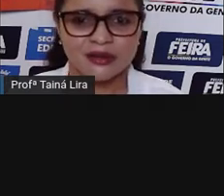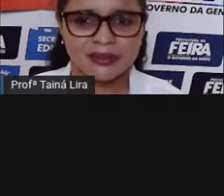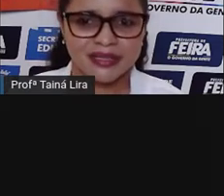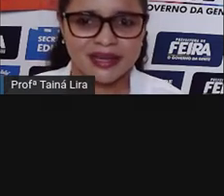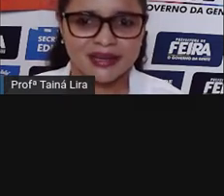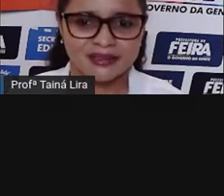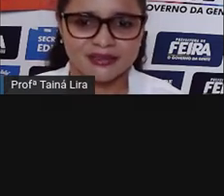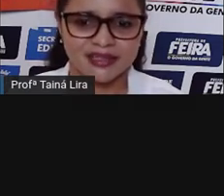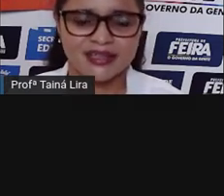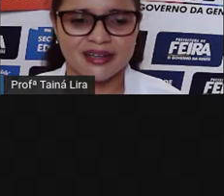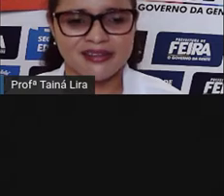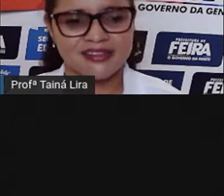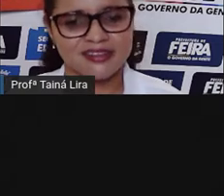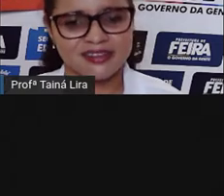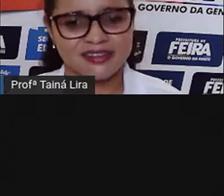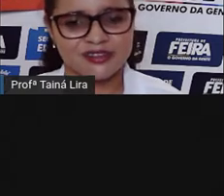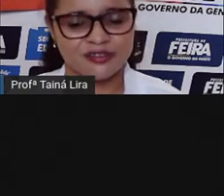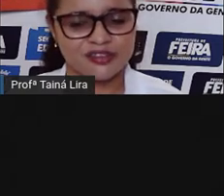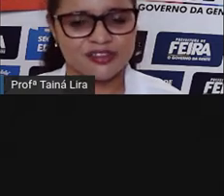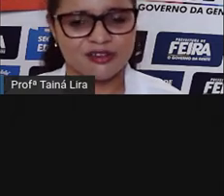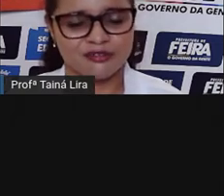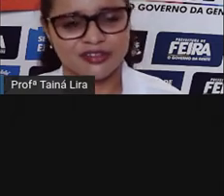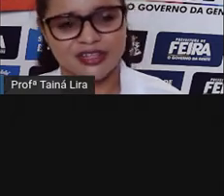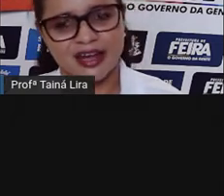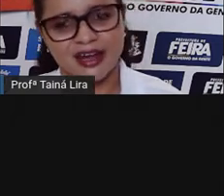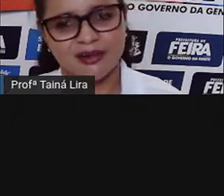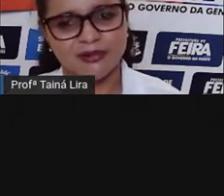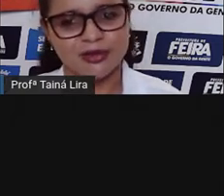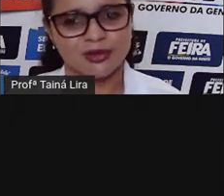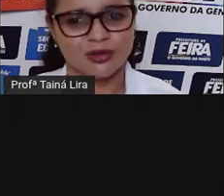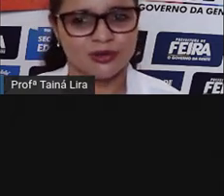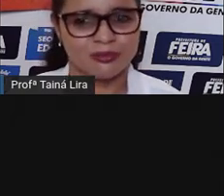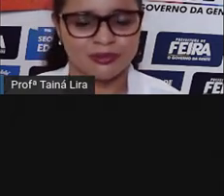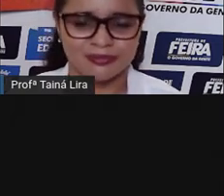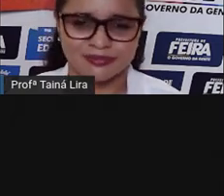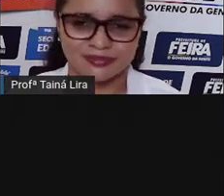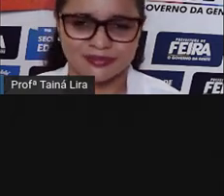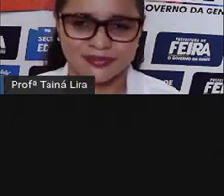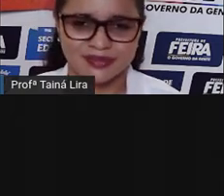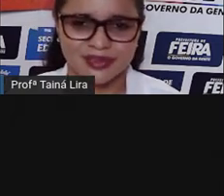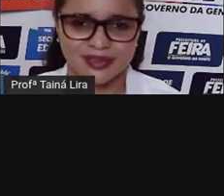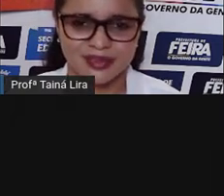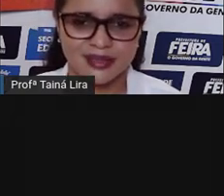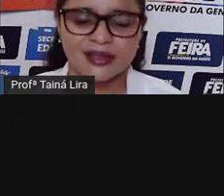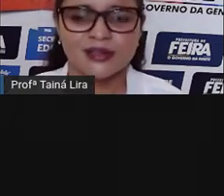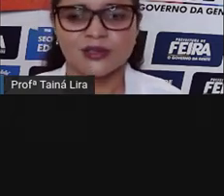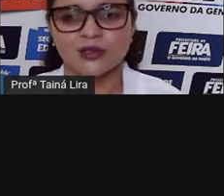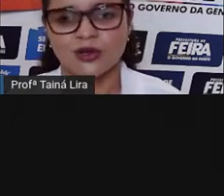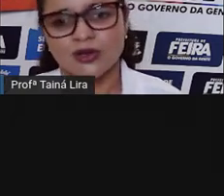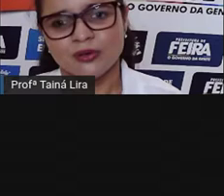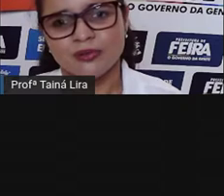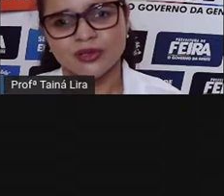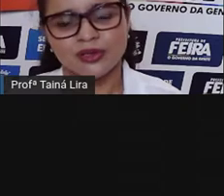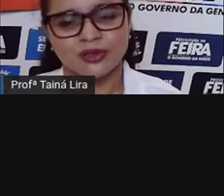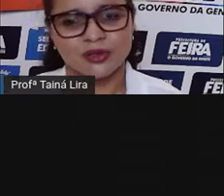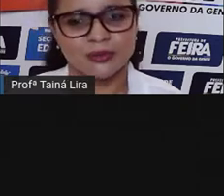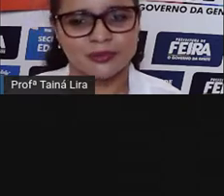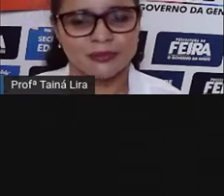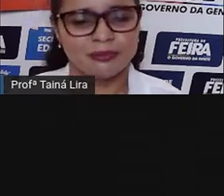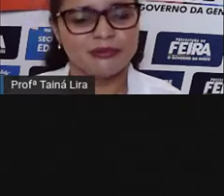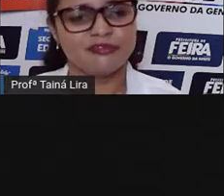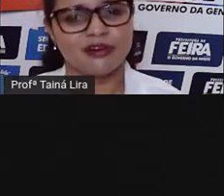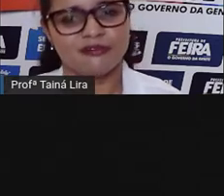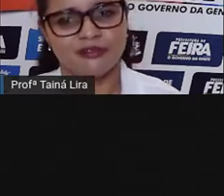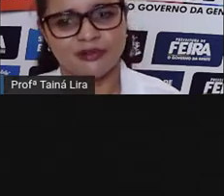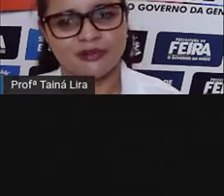e obrigado irei sim se você convidar o lobo o lobo